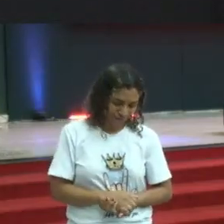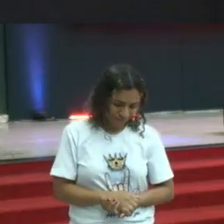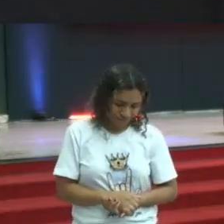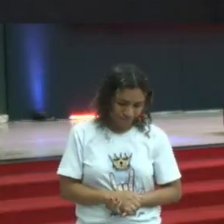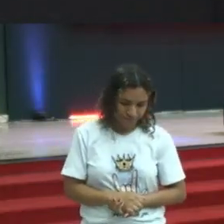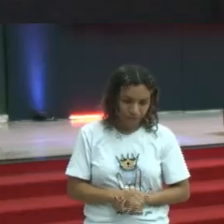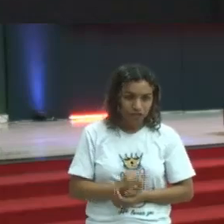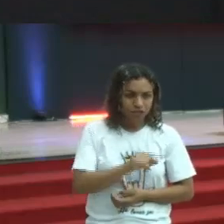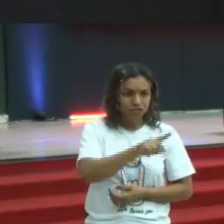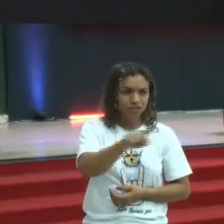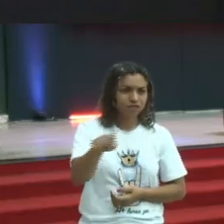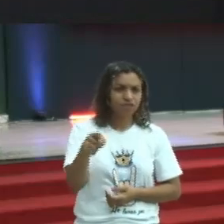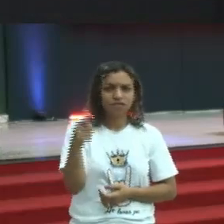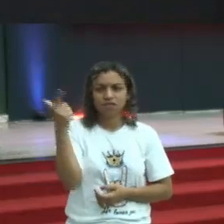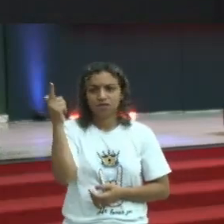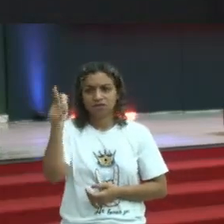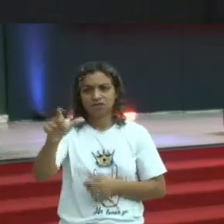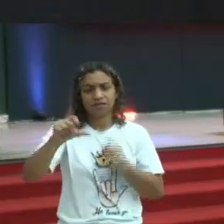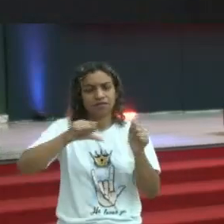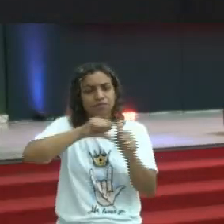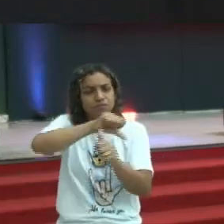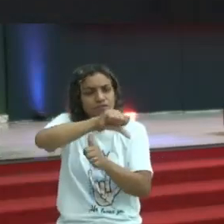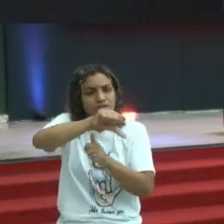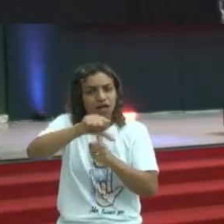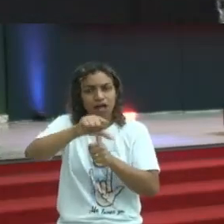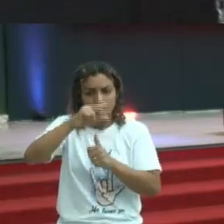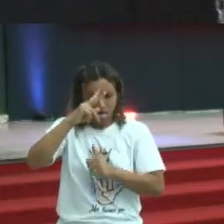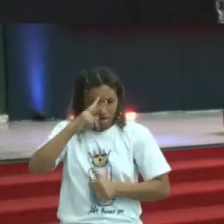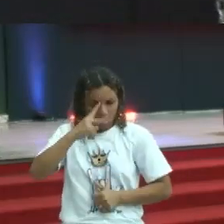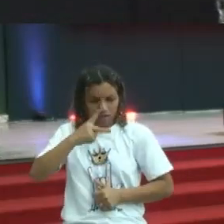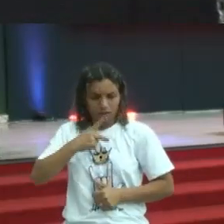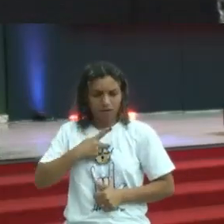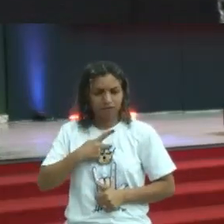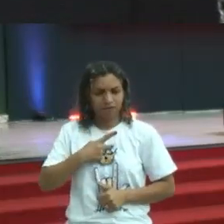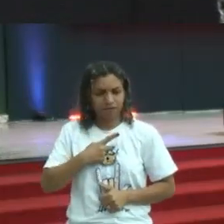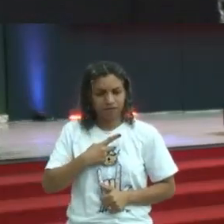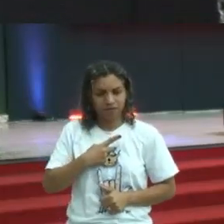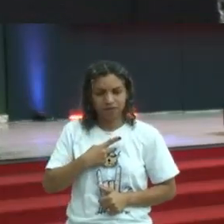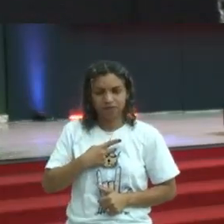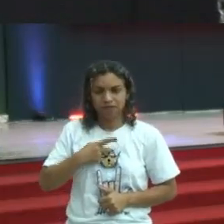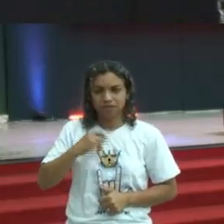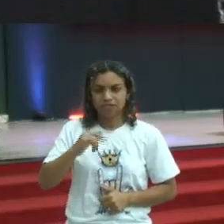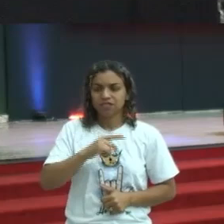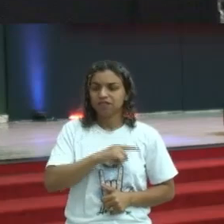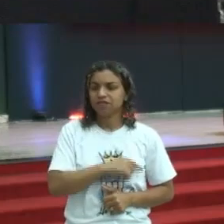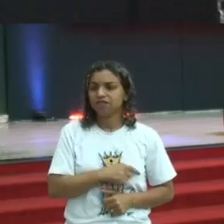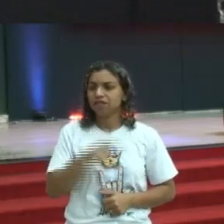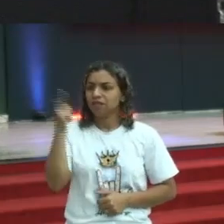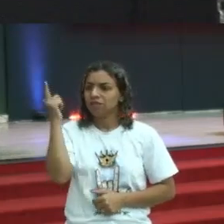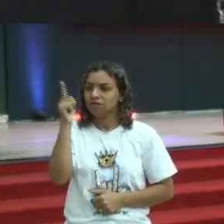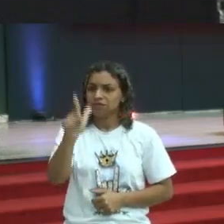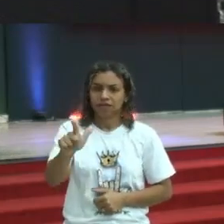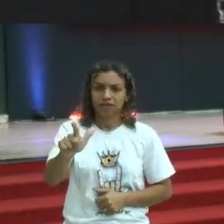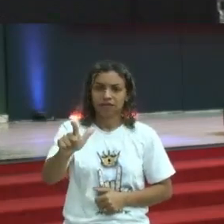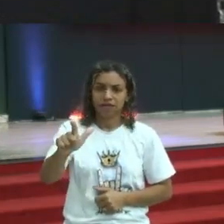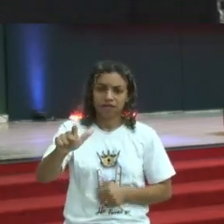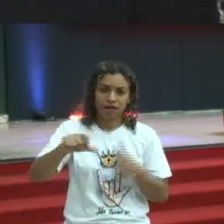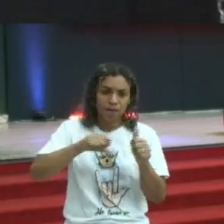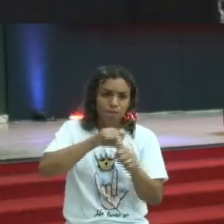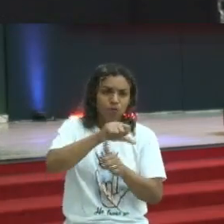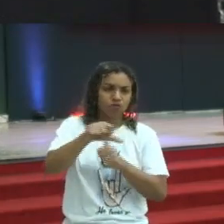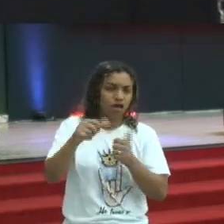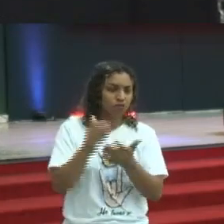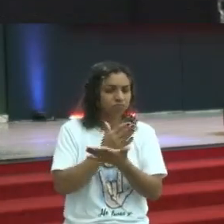Se você não consegue mudar a si próprio, se você não consegue mudar